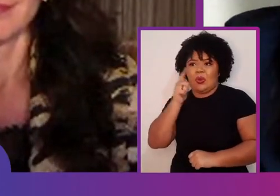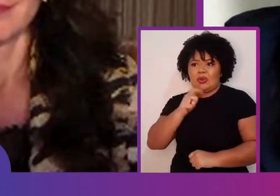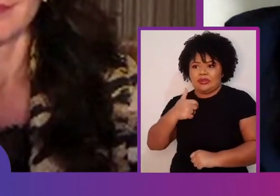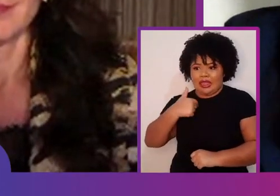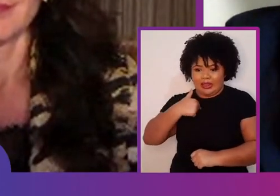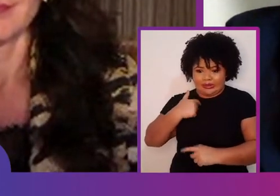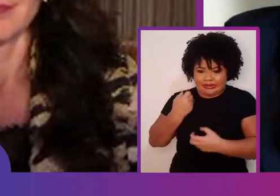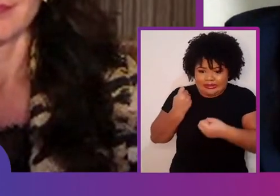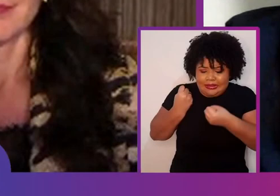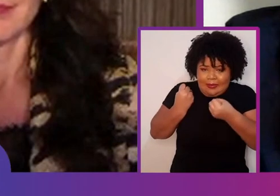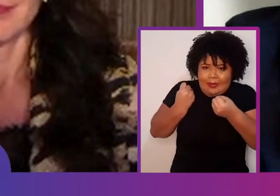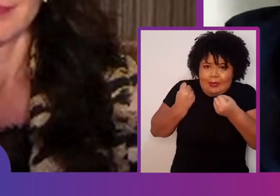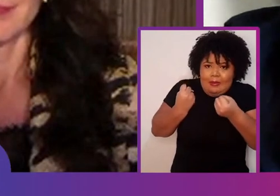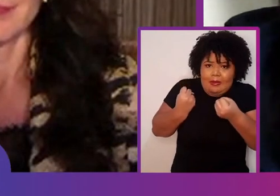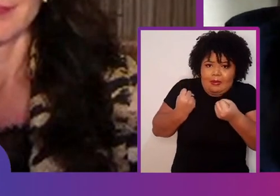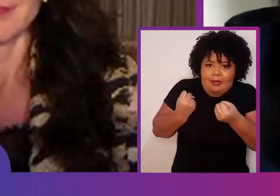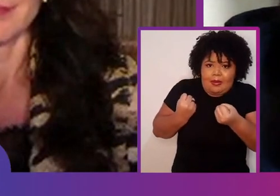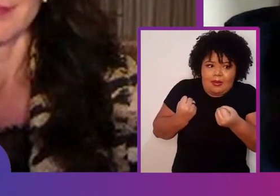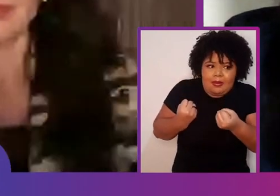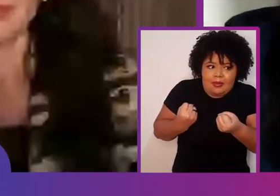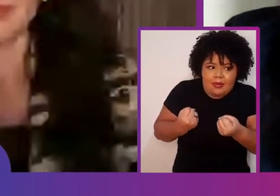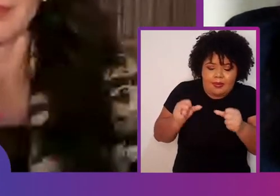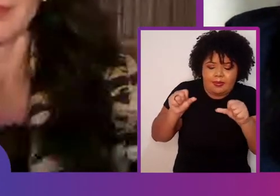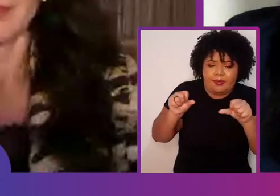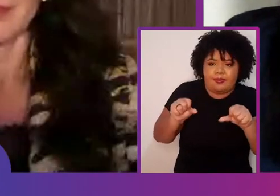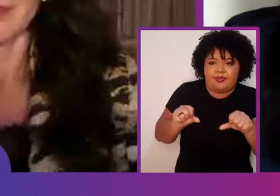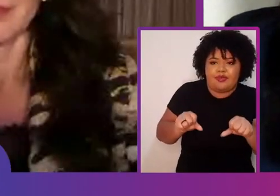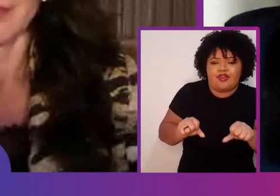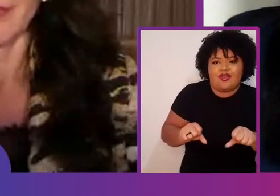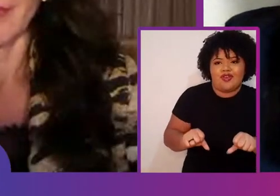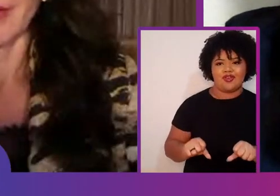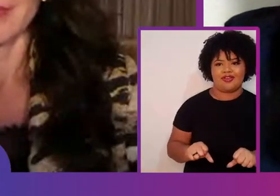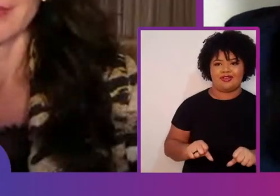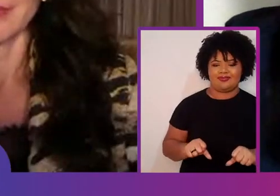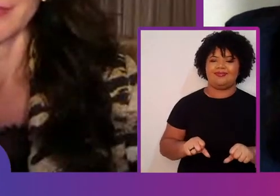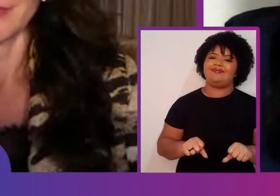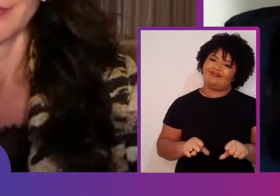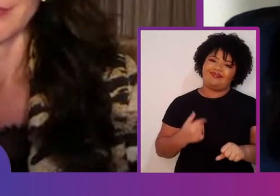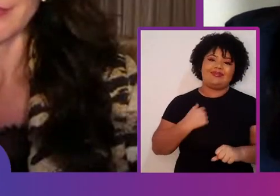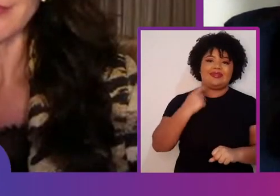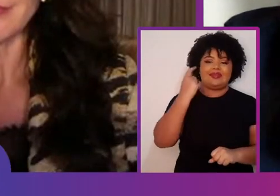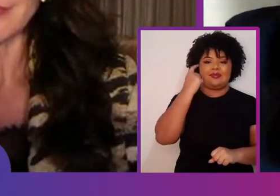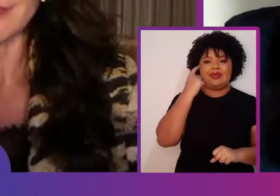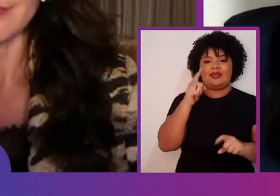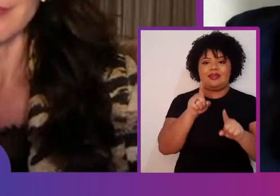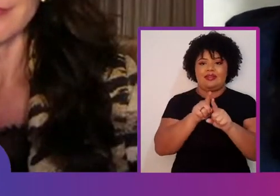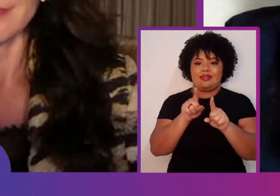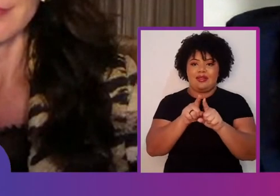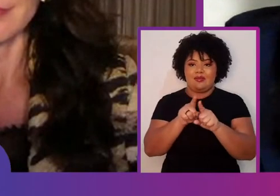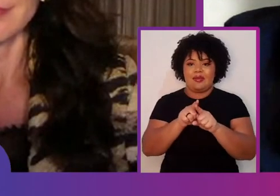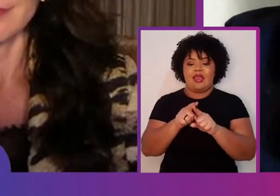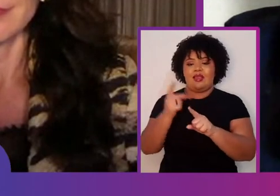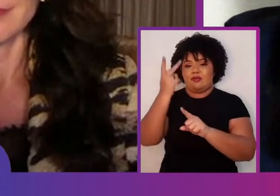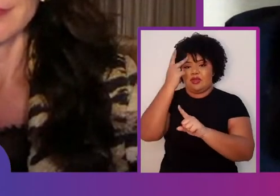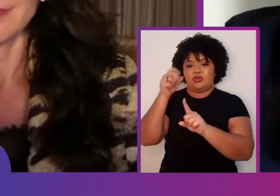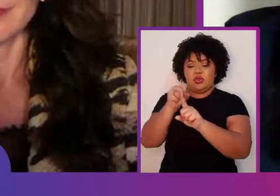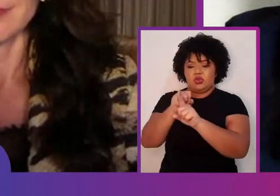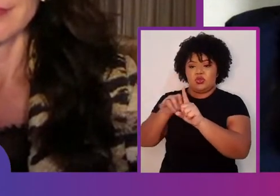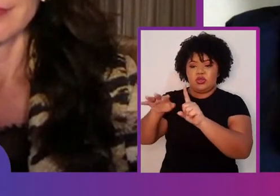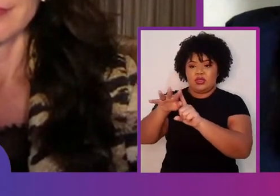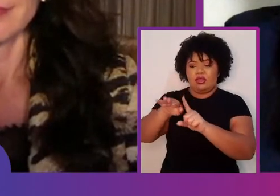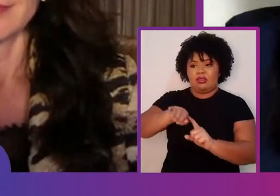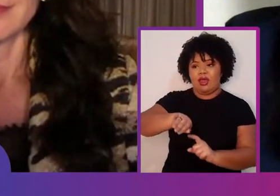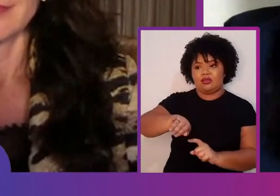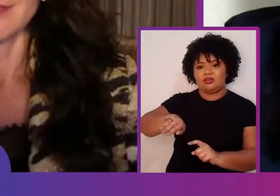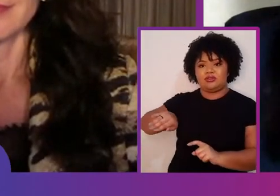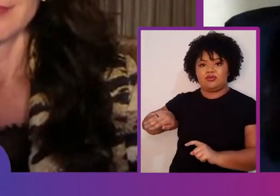pessoas, isso falando do universo do trabalho, mas se você vai para a vulnerabilidade, para sociedades vulneráveis, para as partes da